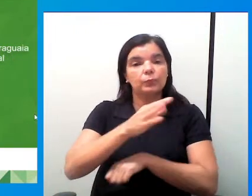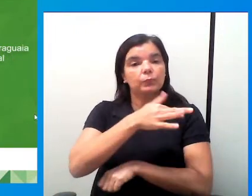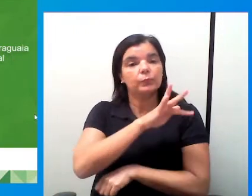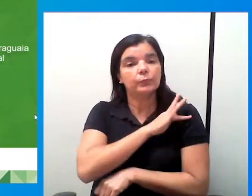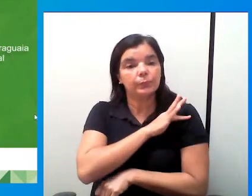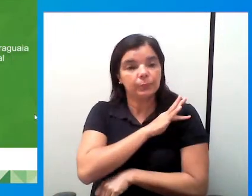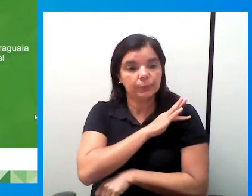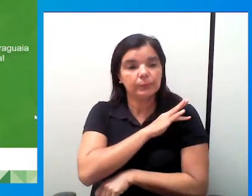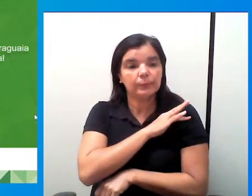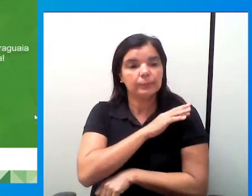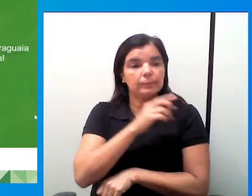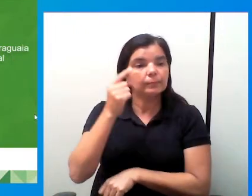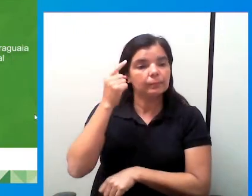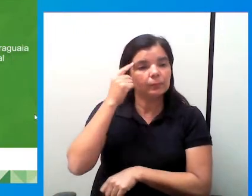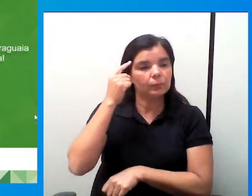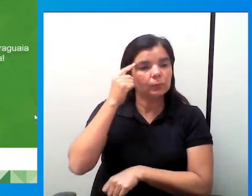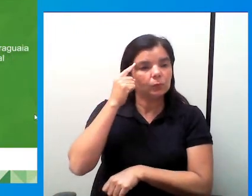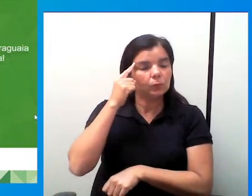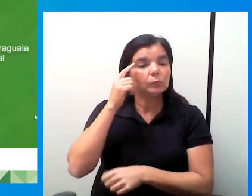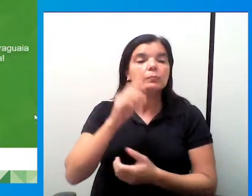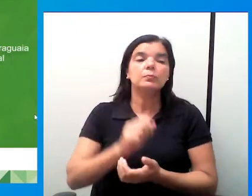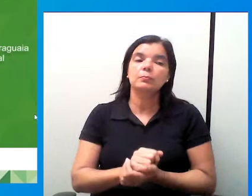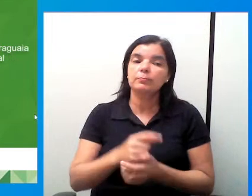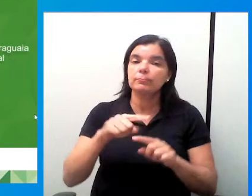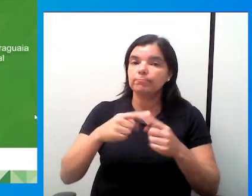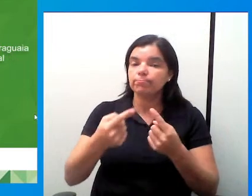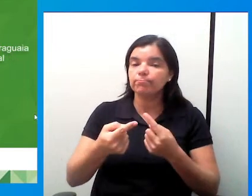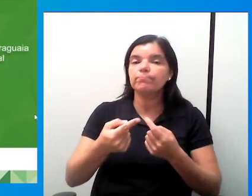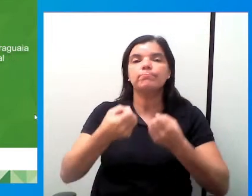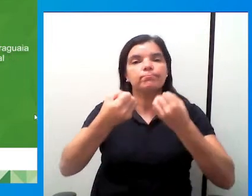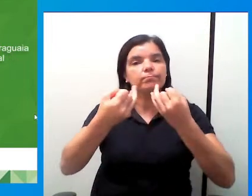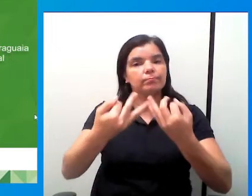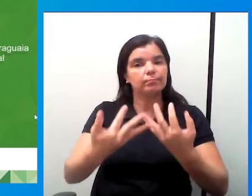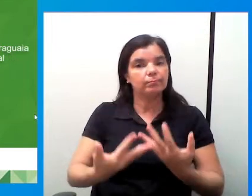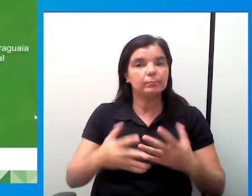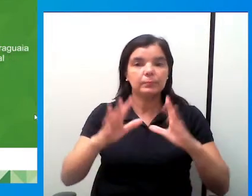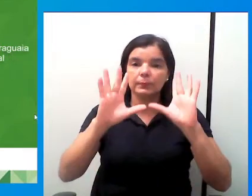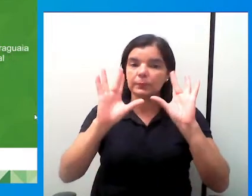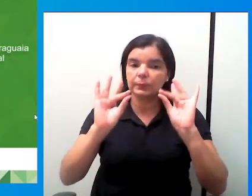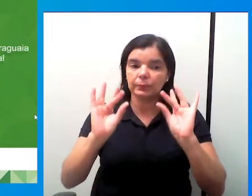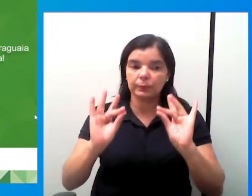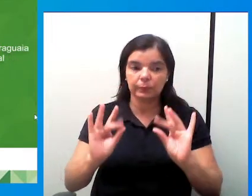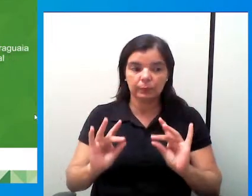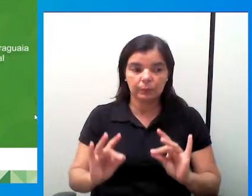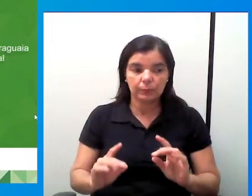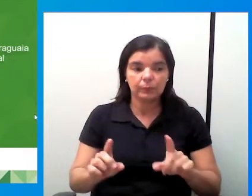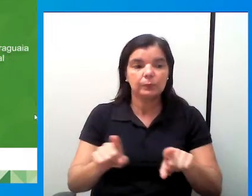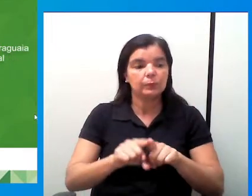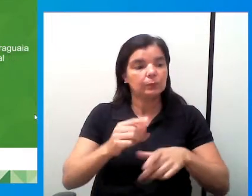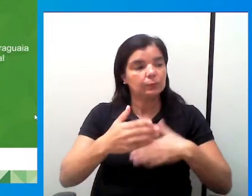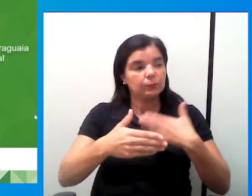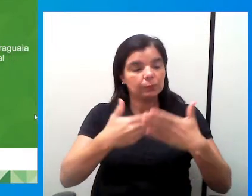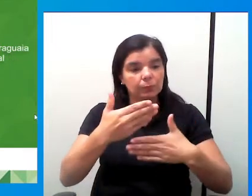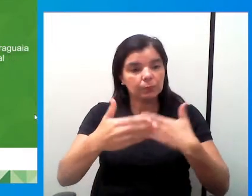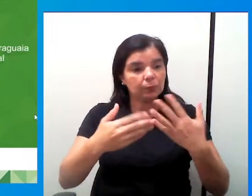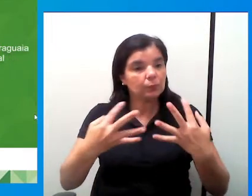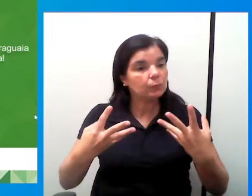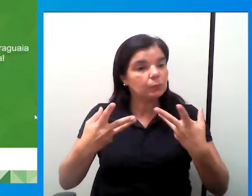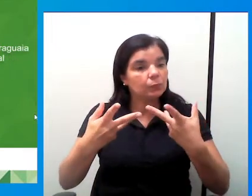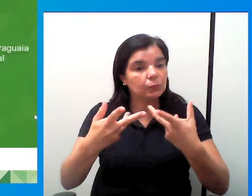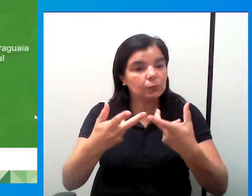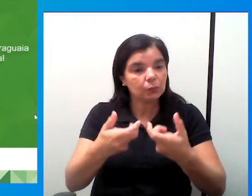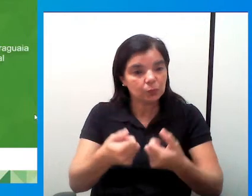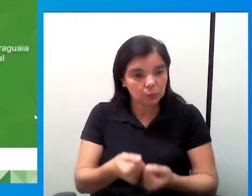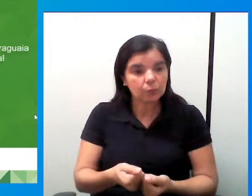superiores, sendo pensada de maneira mais articulada, nessa tríade de ensino, pesquisa e extensão, a partir dos arranjos que são